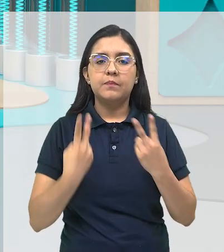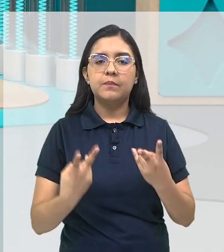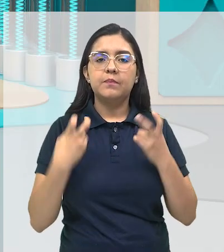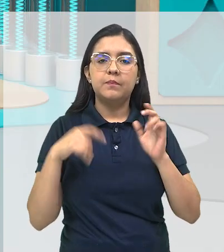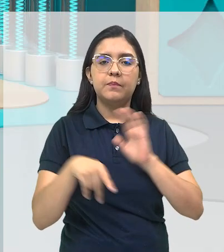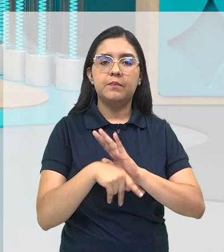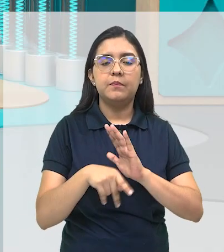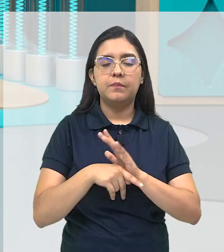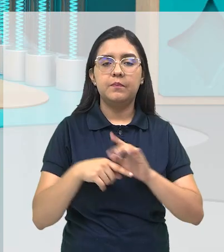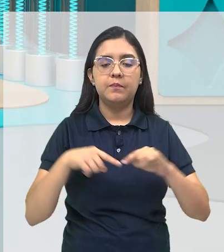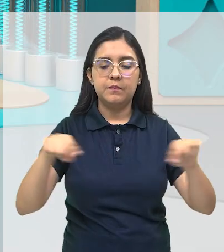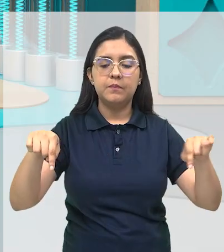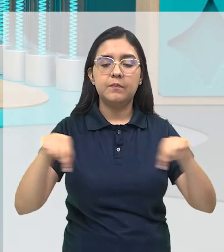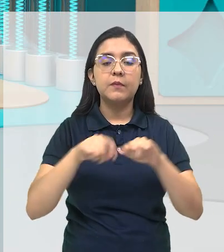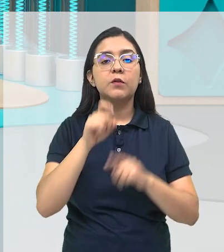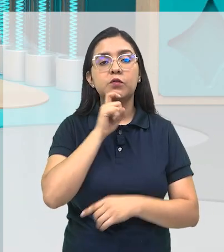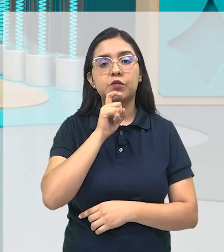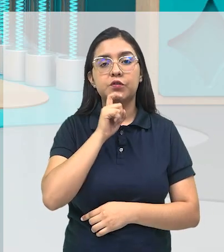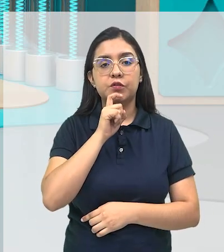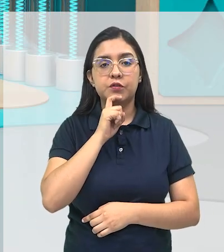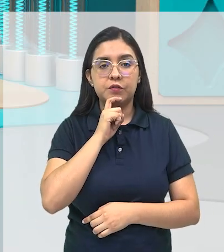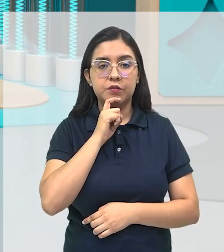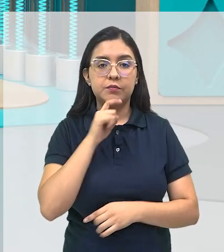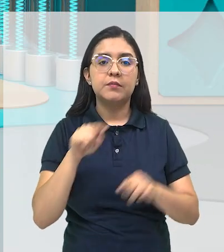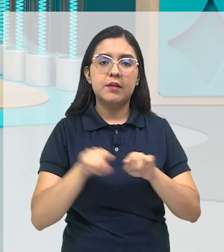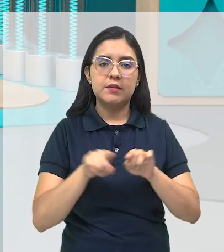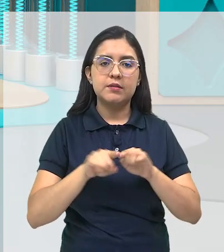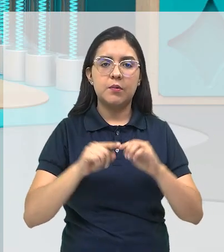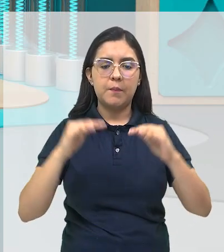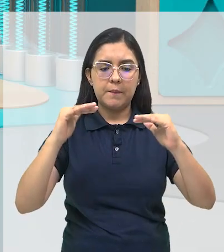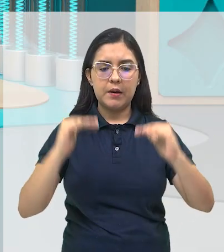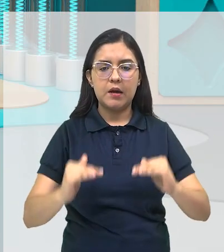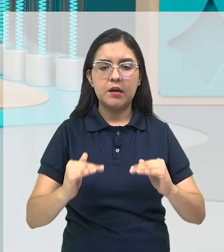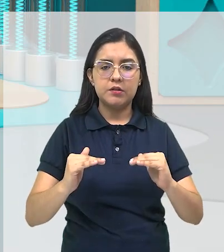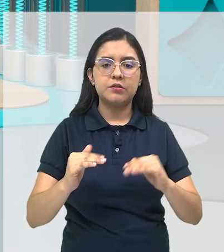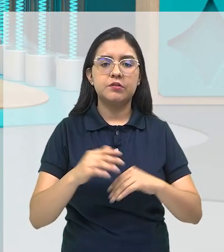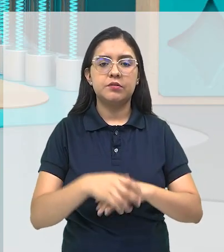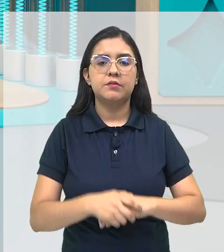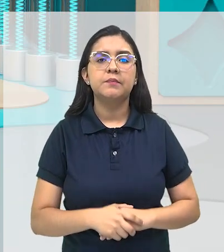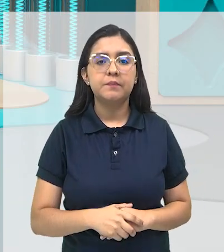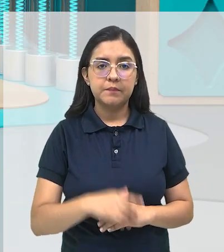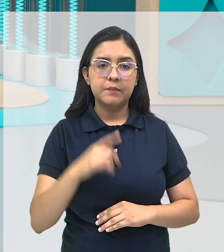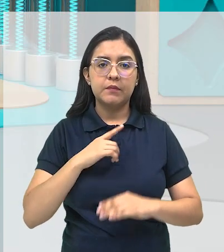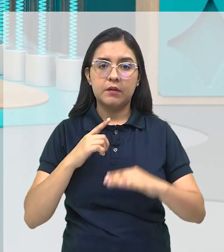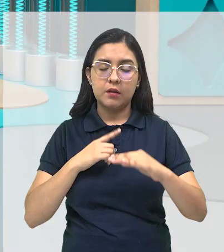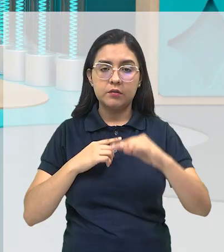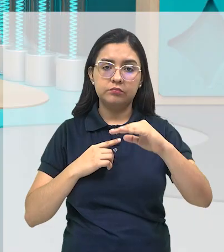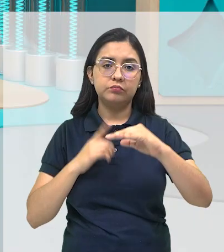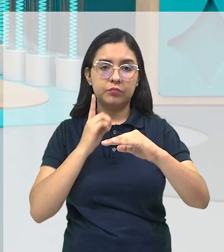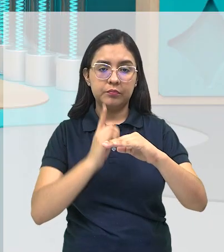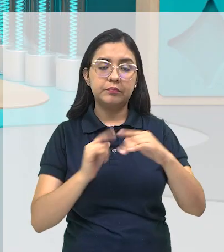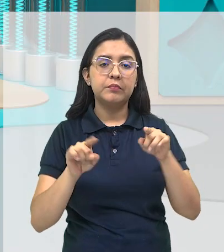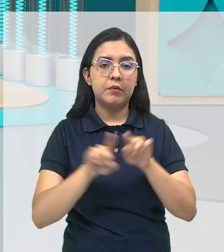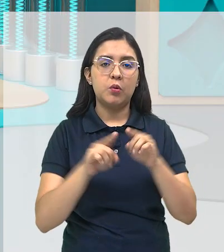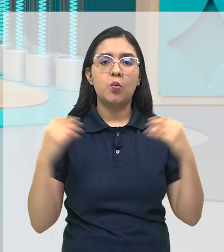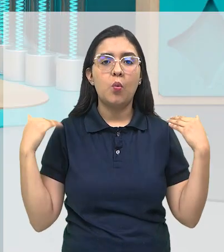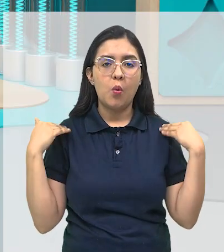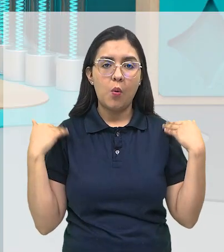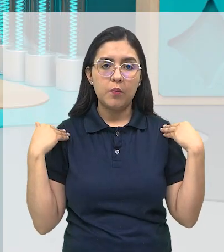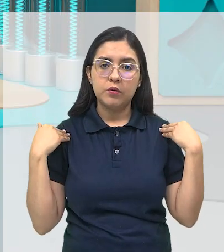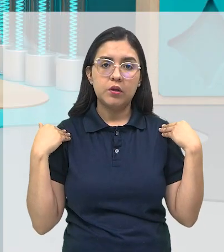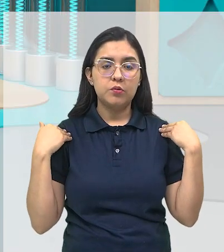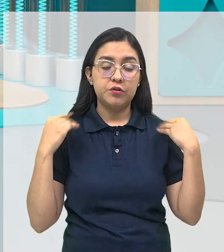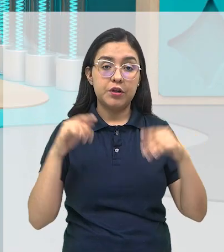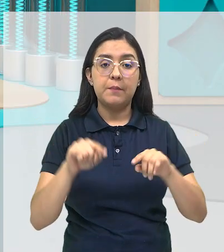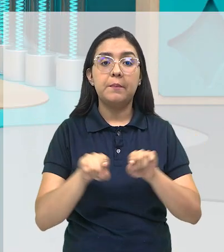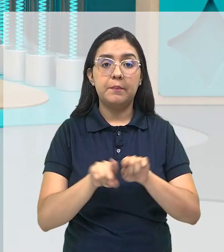no hóquei sobre o gelo, né? As traves são baixinhas, o goleiro, a trave fica aqui atrás mais ou menos na altura do ombro. Essa não, essa